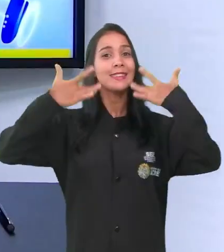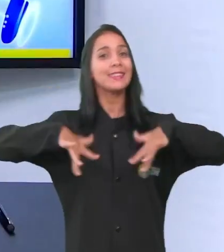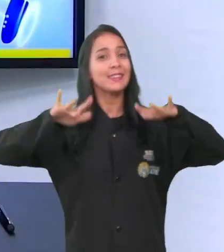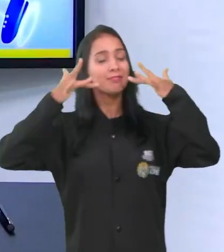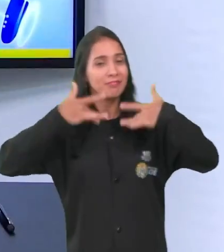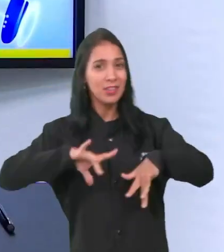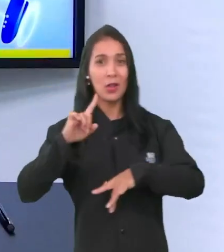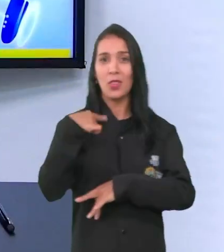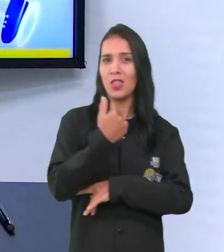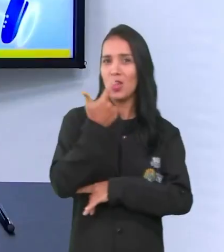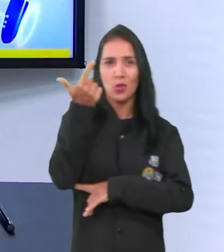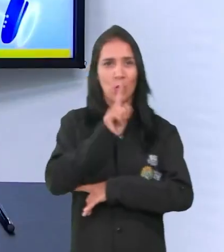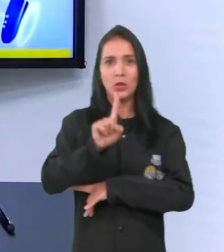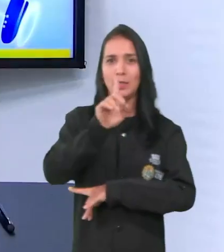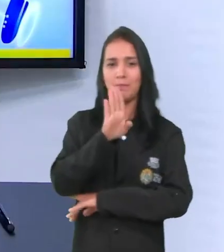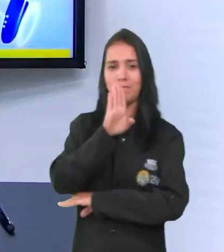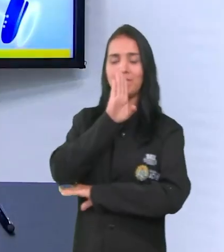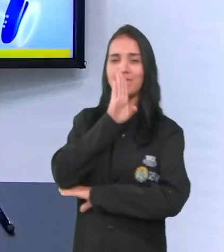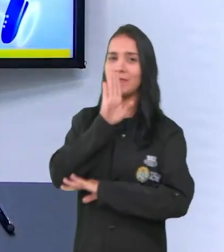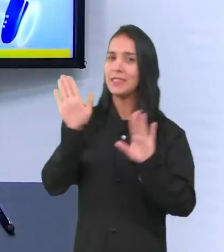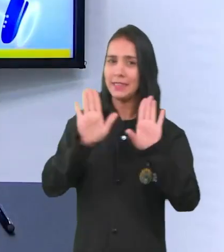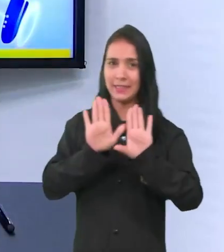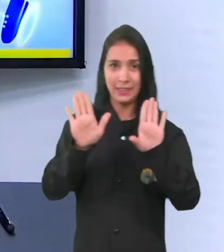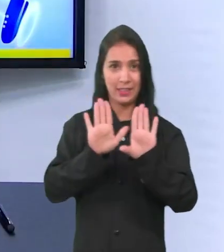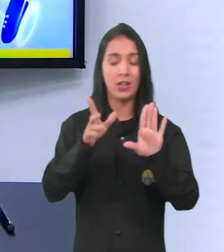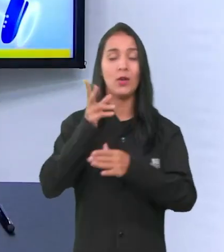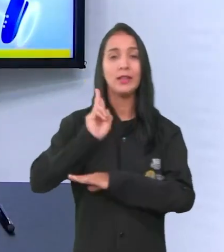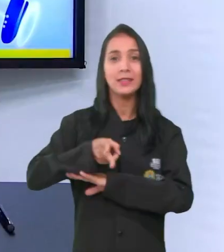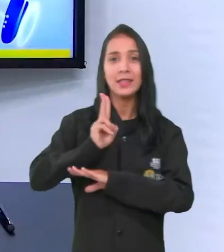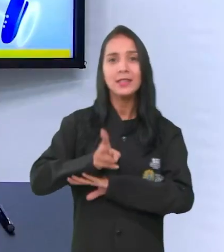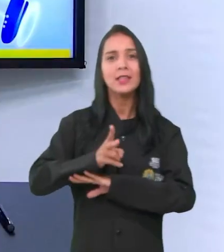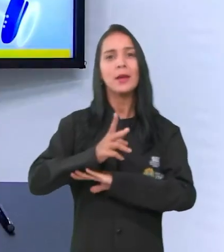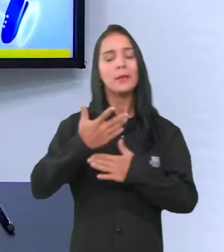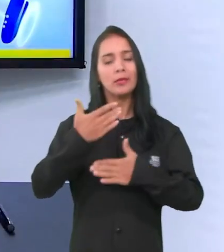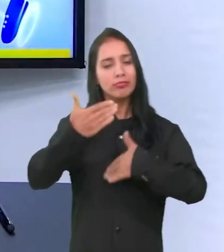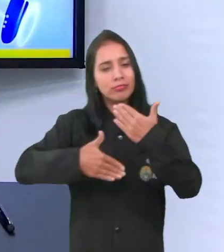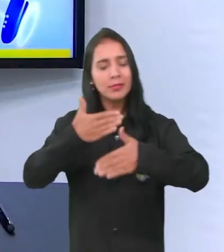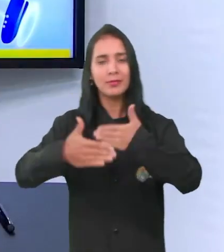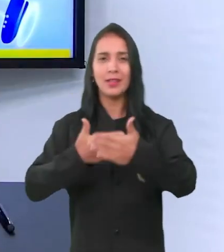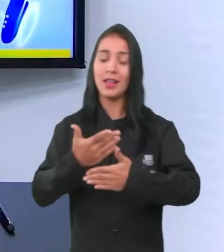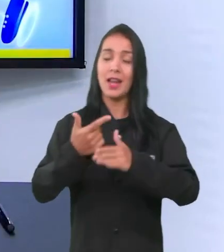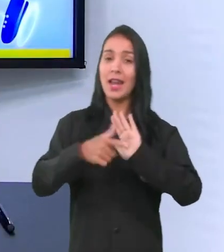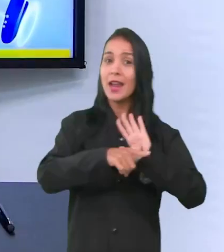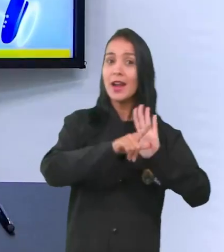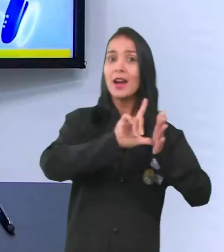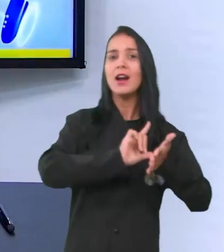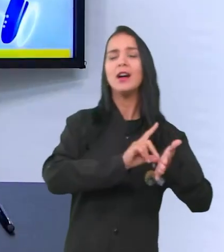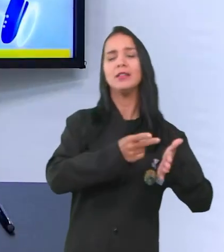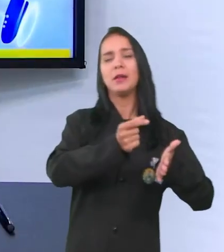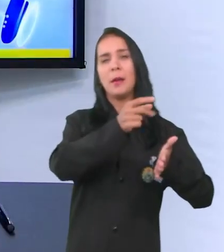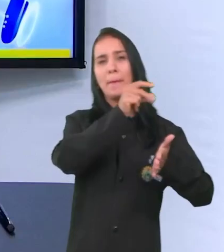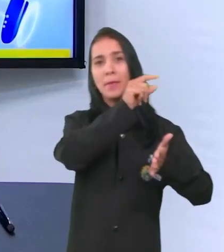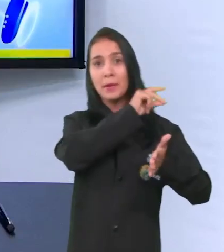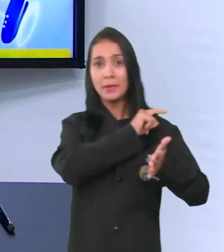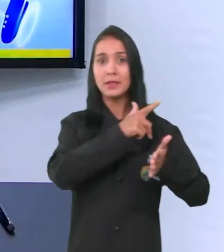é involuntária, ela acontece de forma orgânica. Antes mesmo de existir